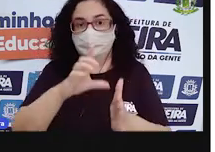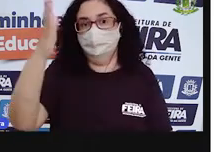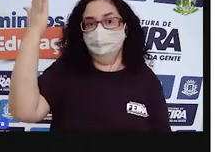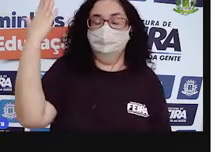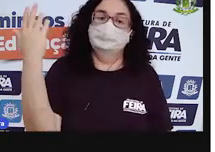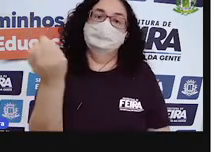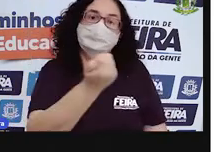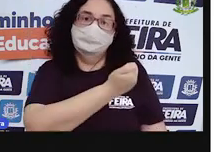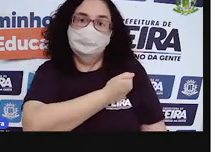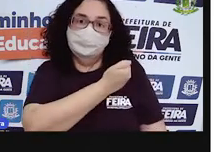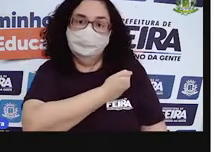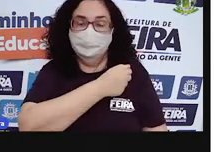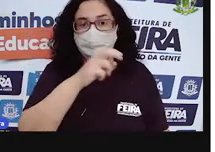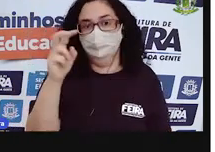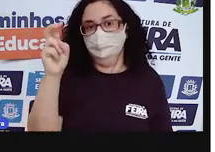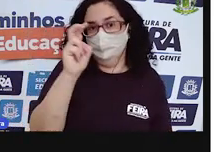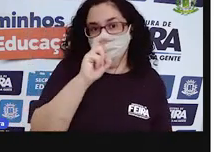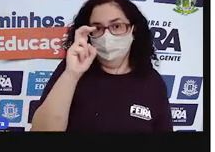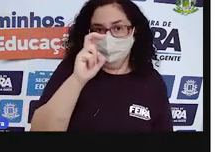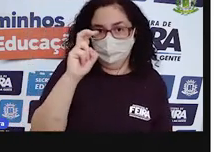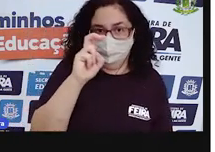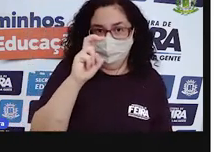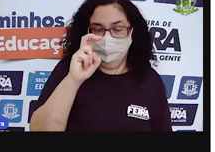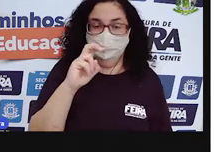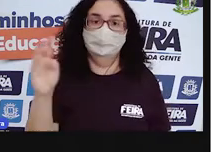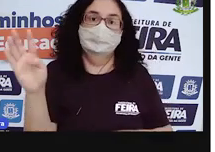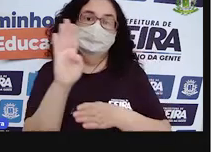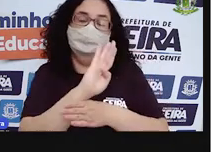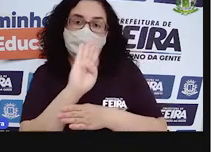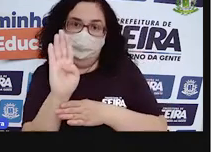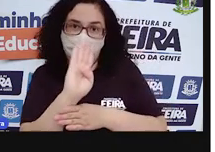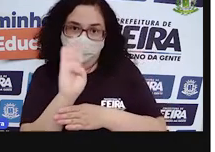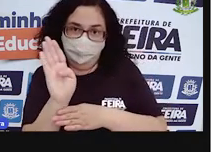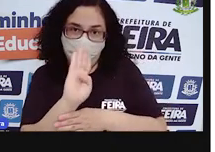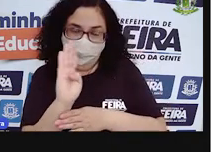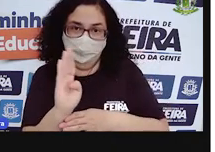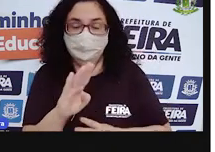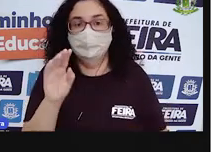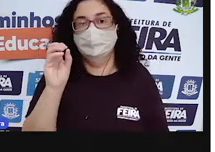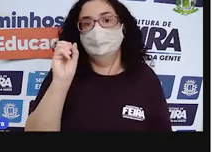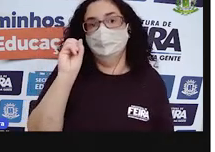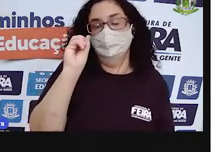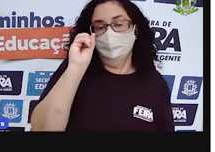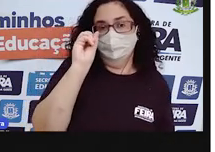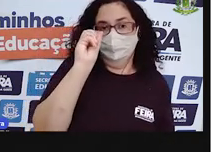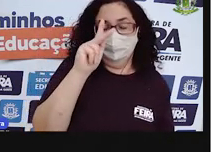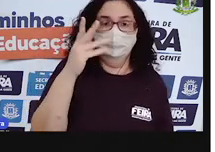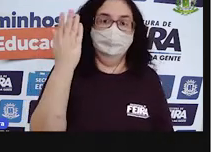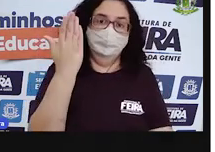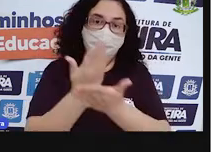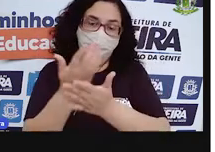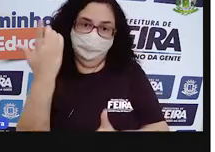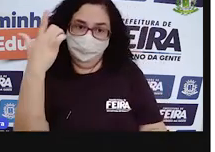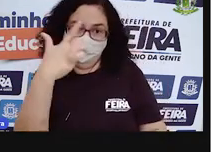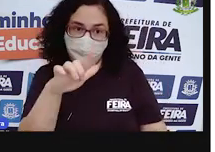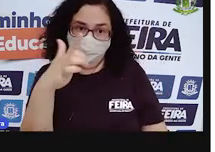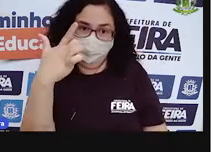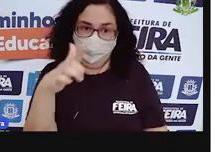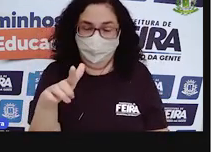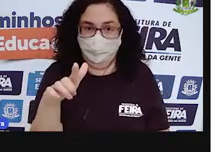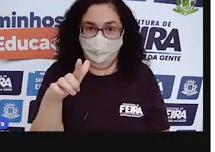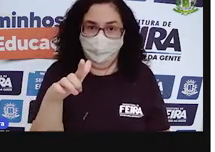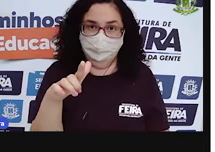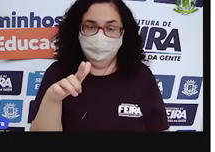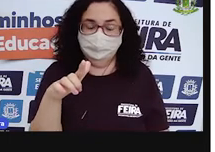na aula de número 5 eu transmitir esse vídeo para você tá bom não vou transmitir nessa hora de novo